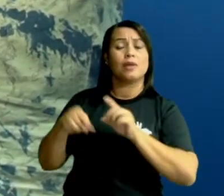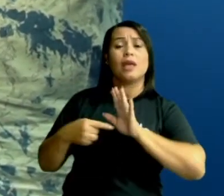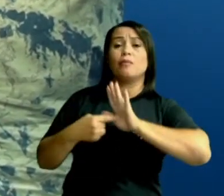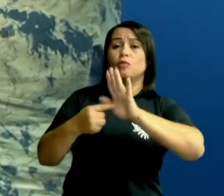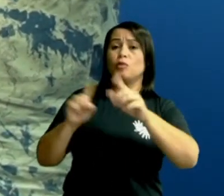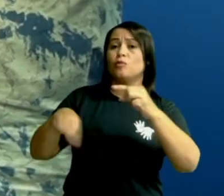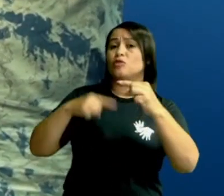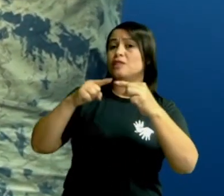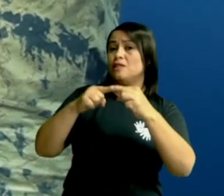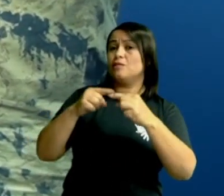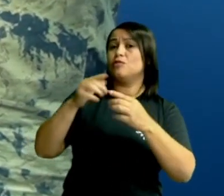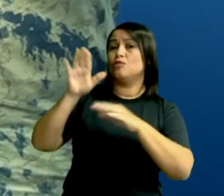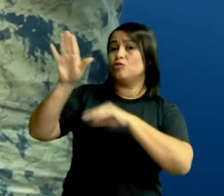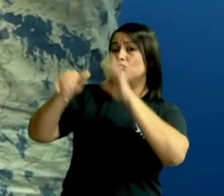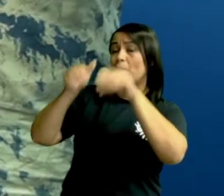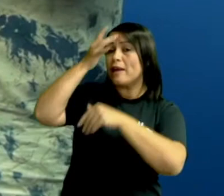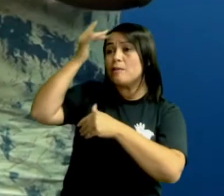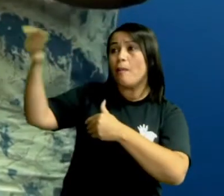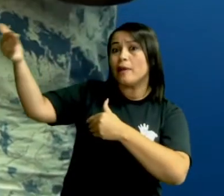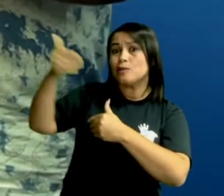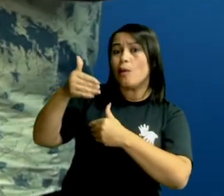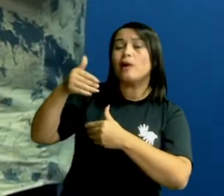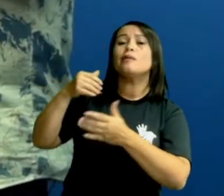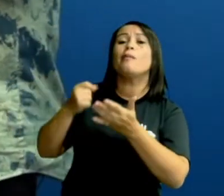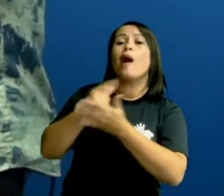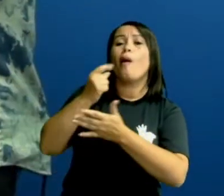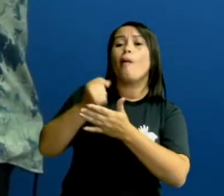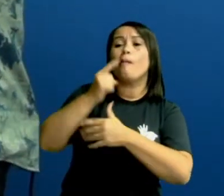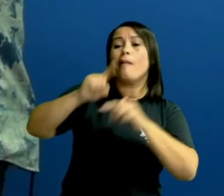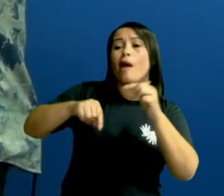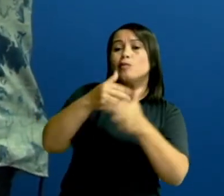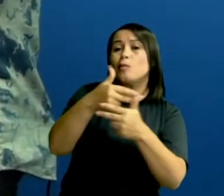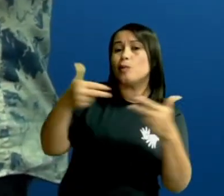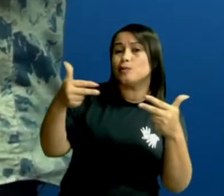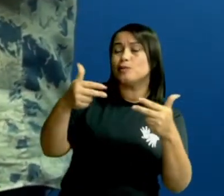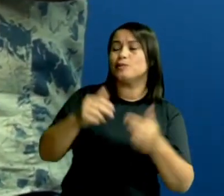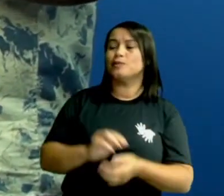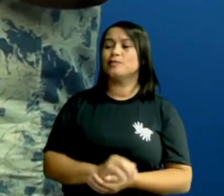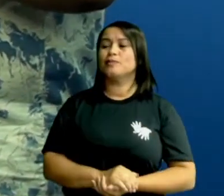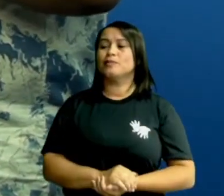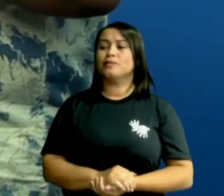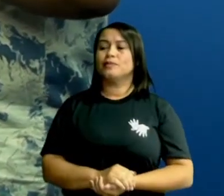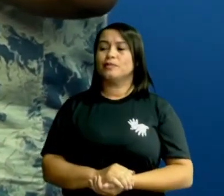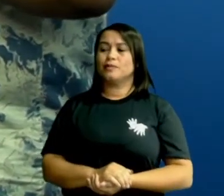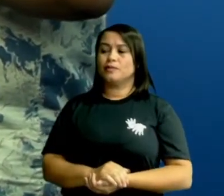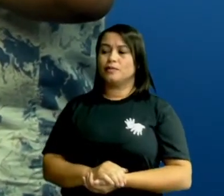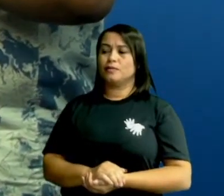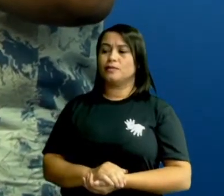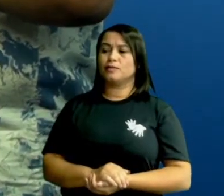as pessoas venham a comprar esses produtos.